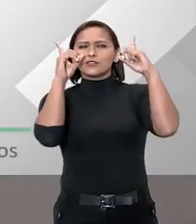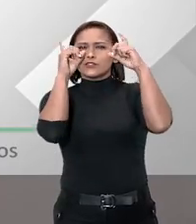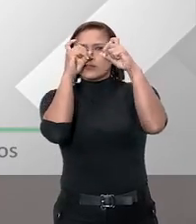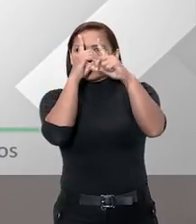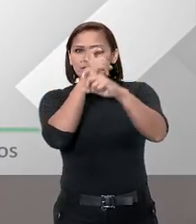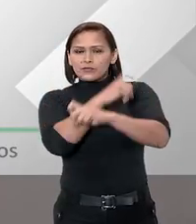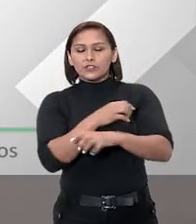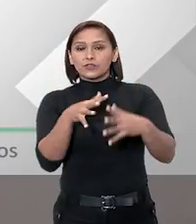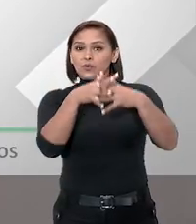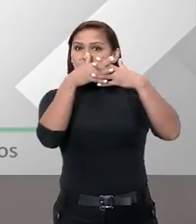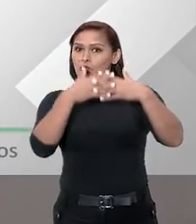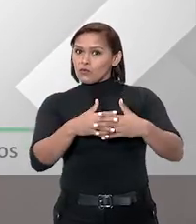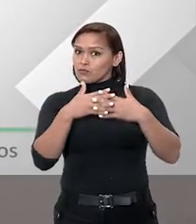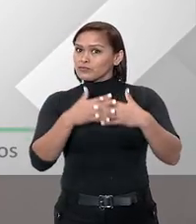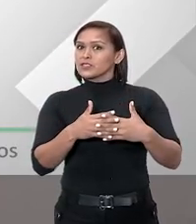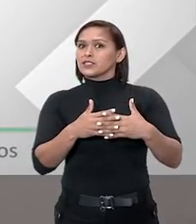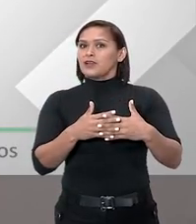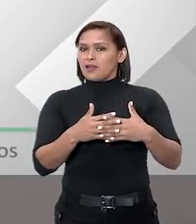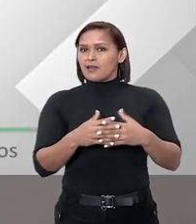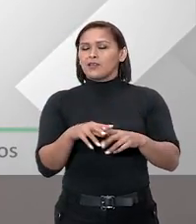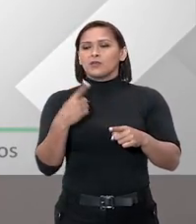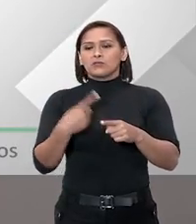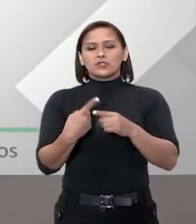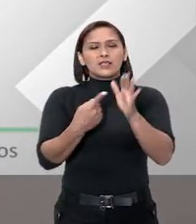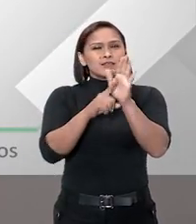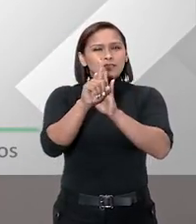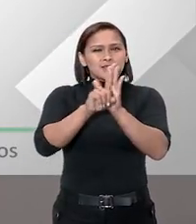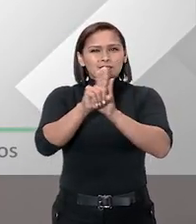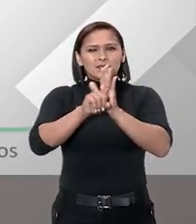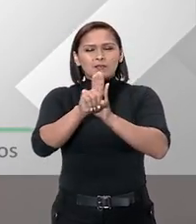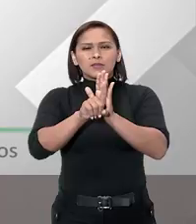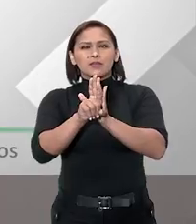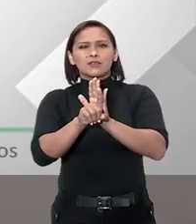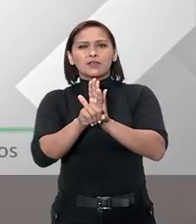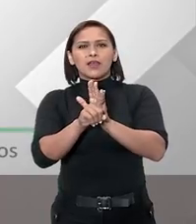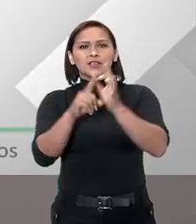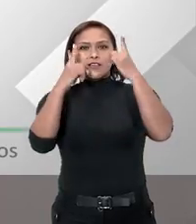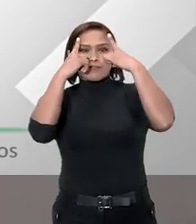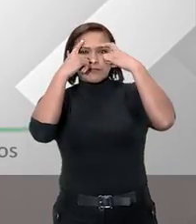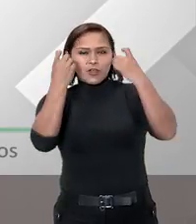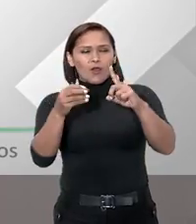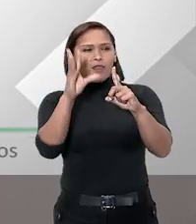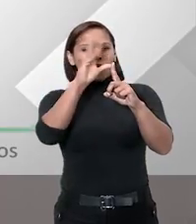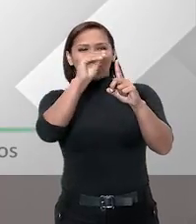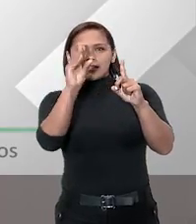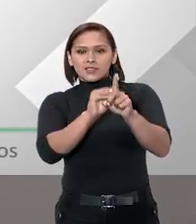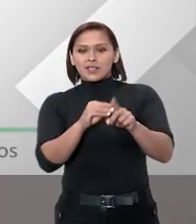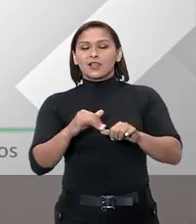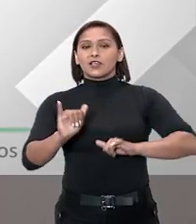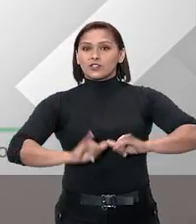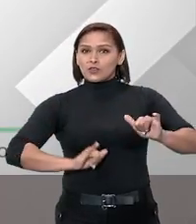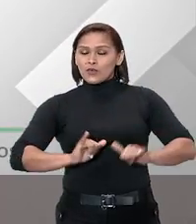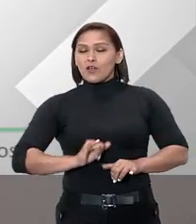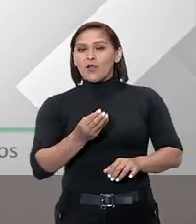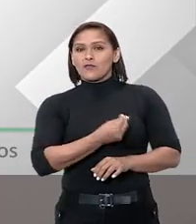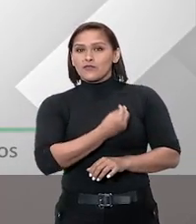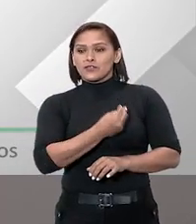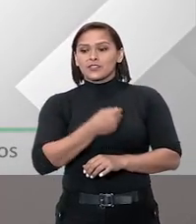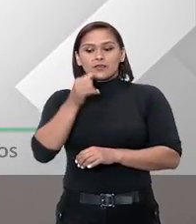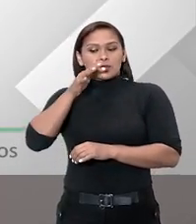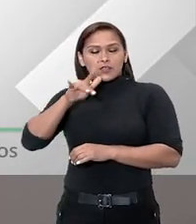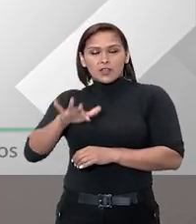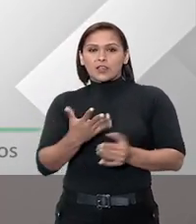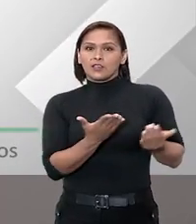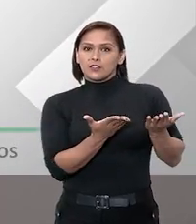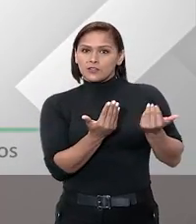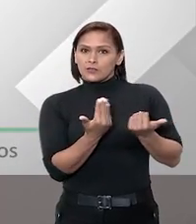difícil, complicado e complexo nós examinarmos essa violência que é sofrida ou vivenciada por uma